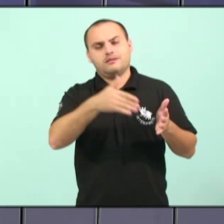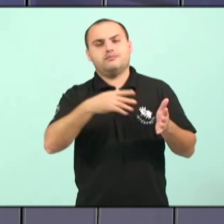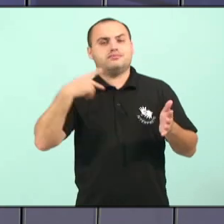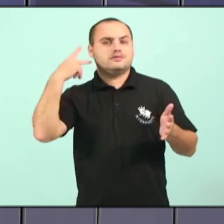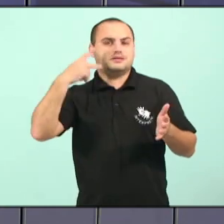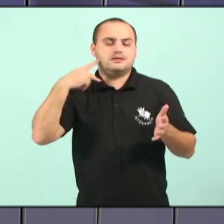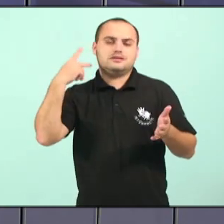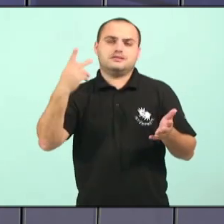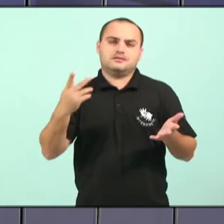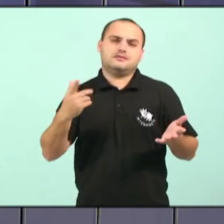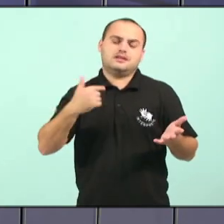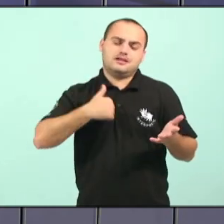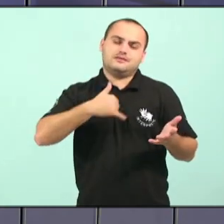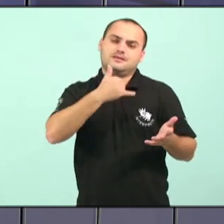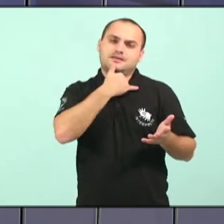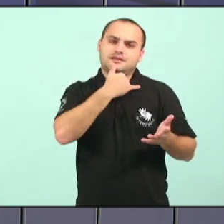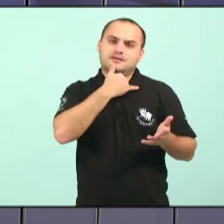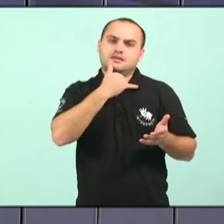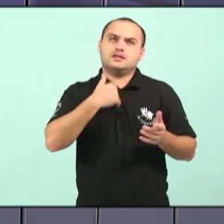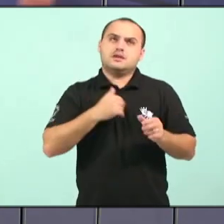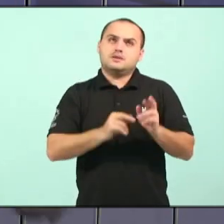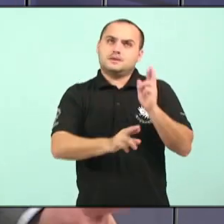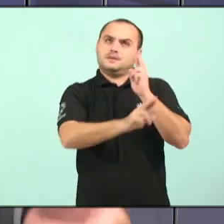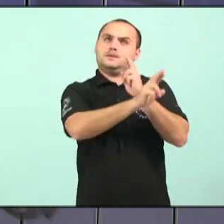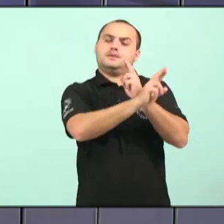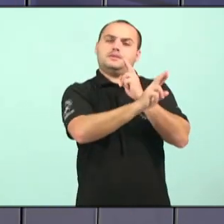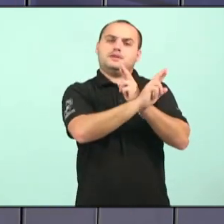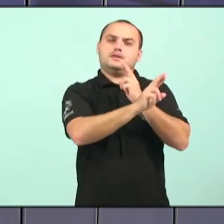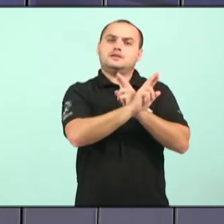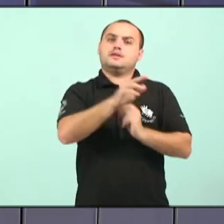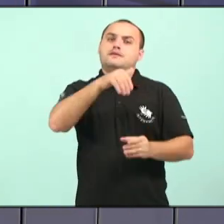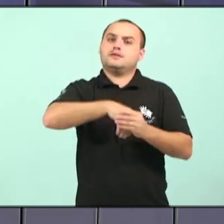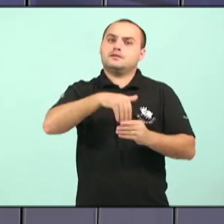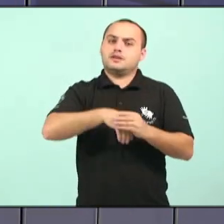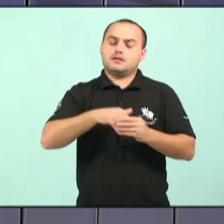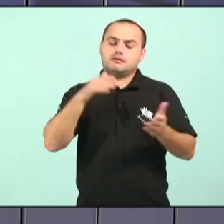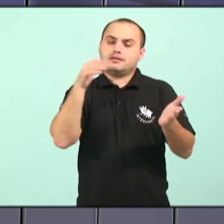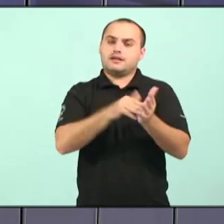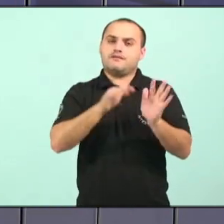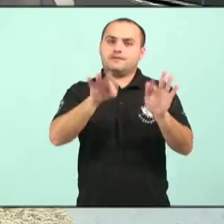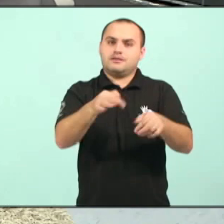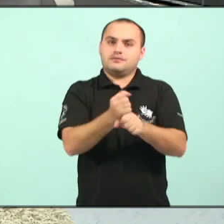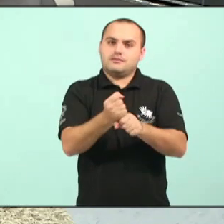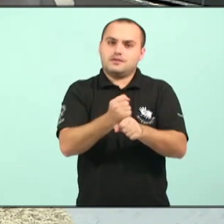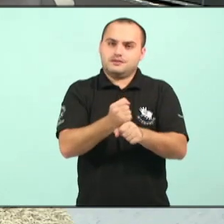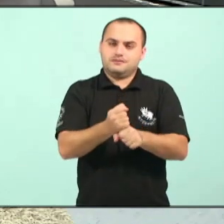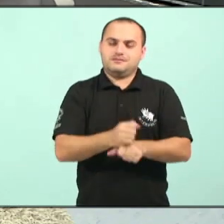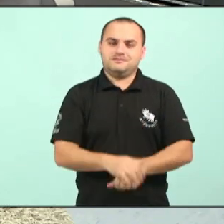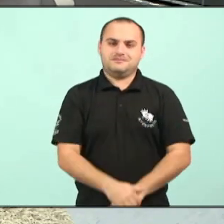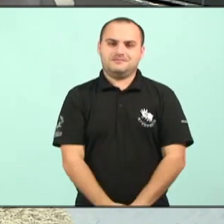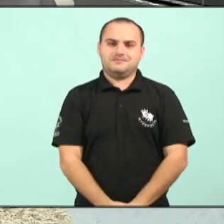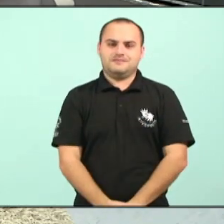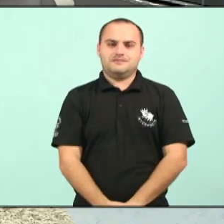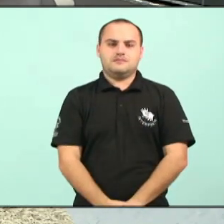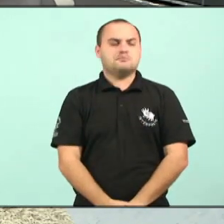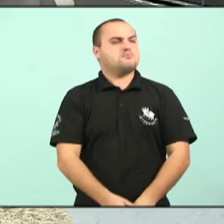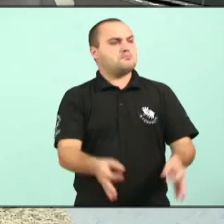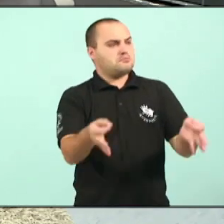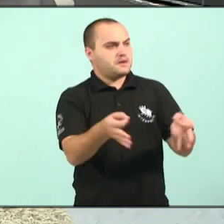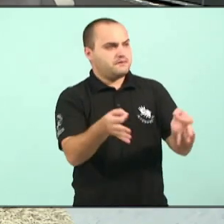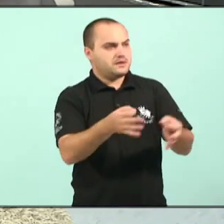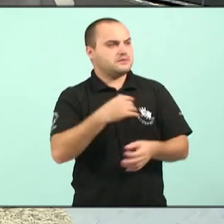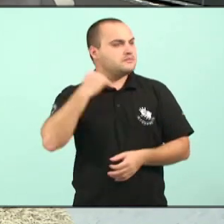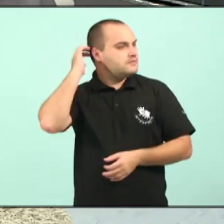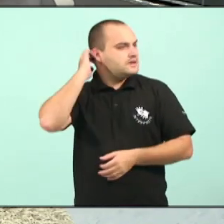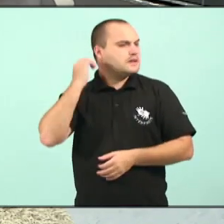população, o que eu lamento bastante. Espero ainda que seja votado no final desse ano, no início de dezembro. Perfeito. Nós